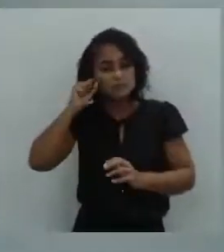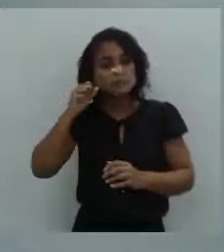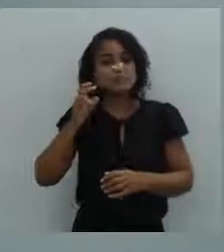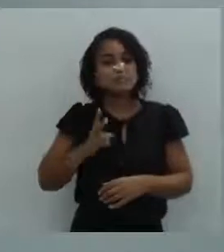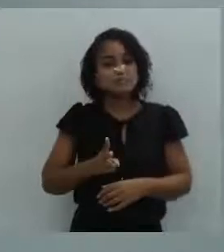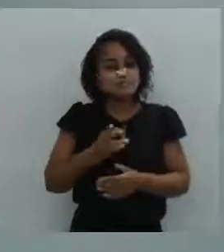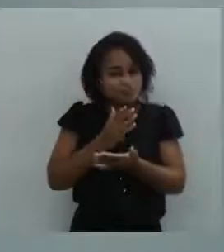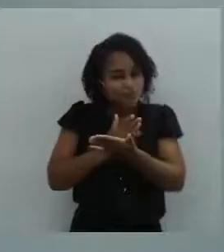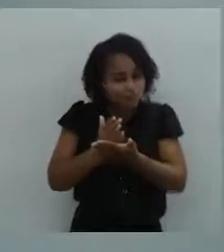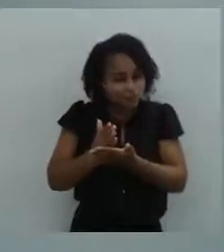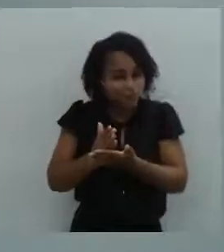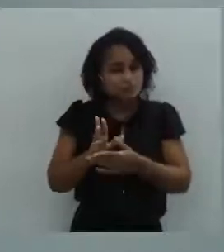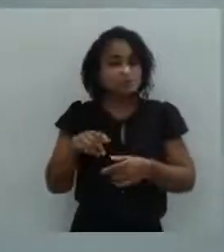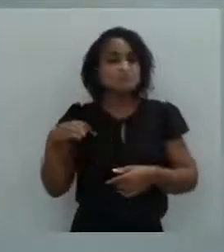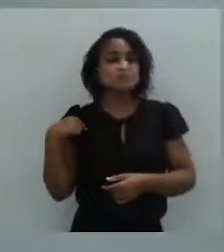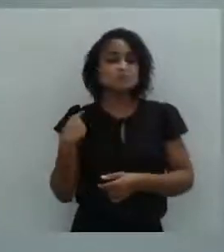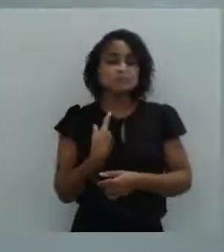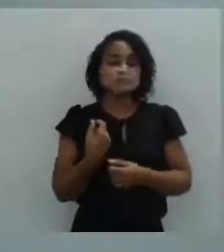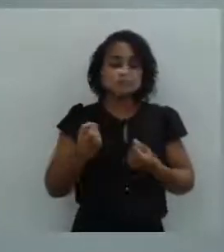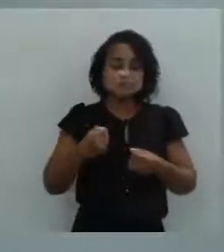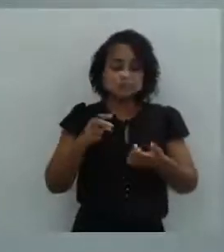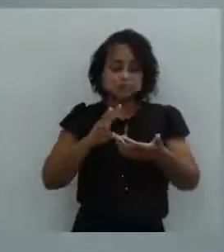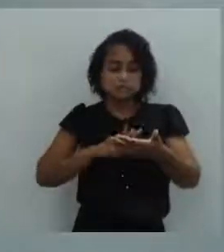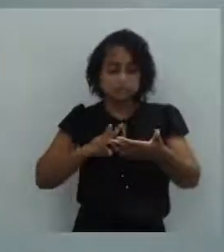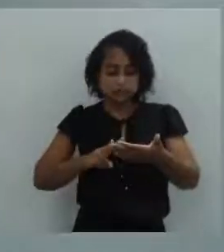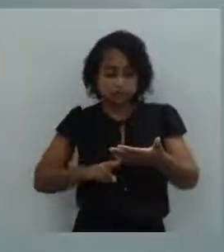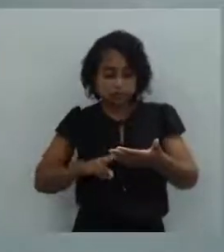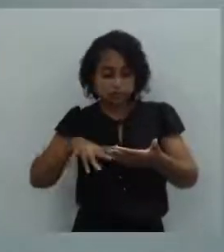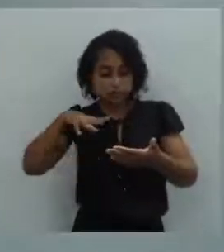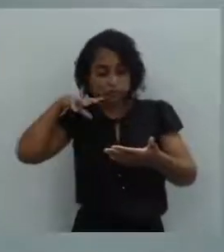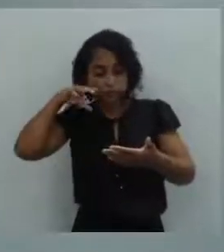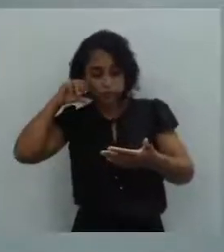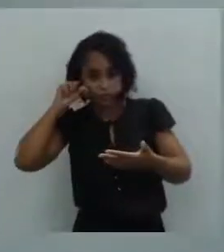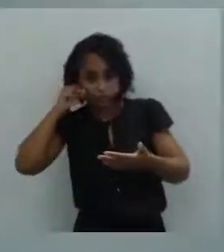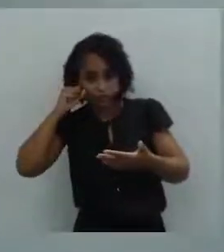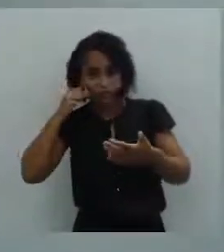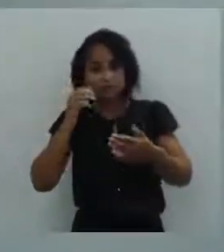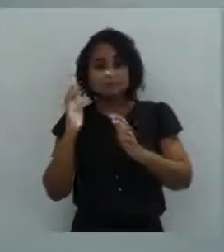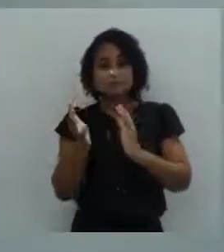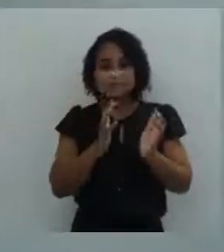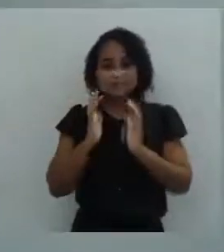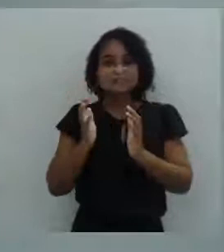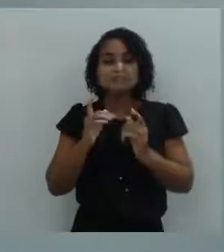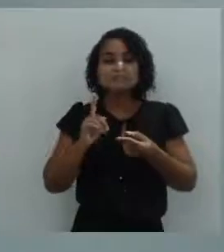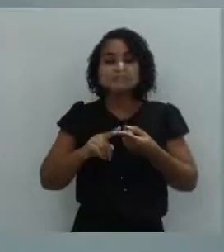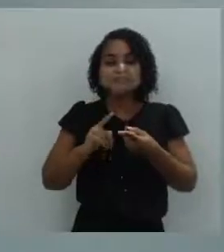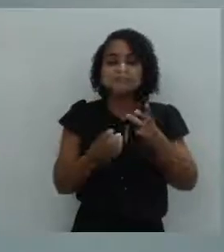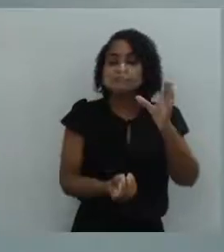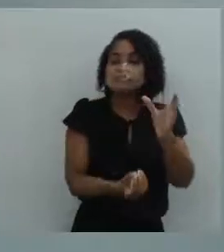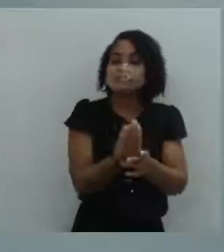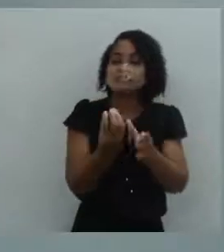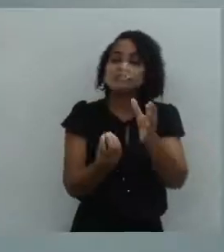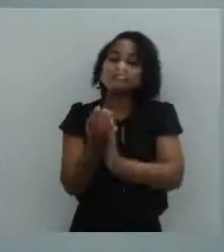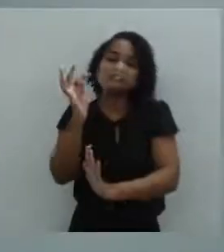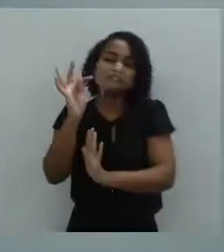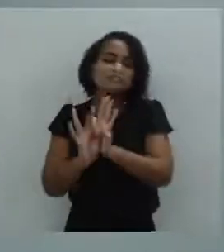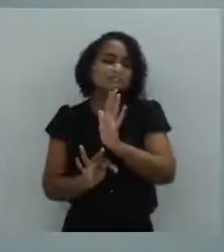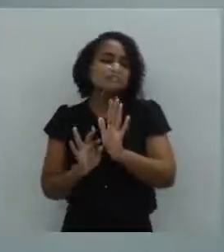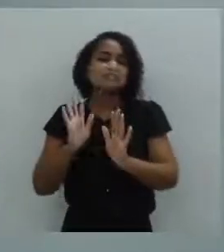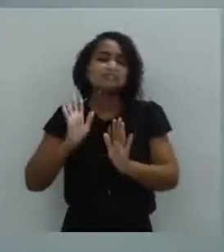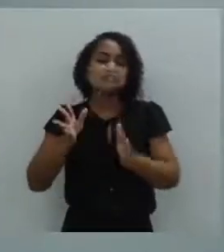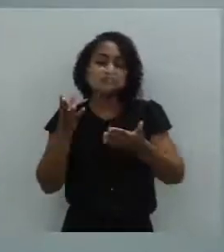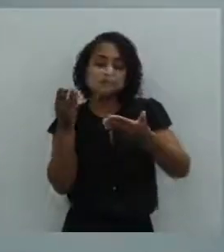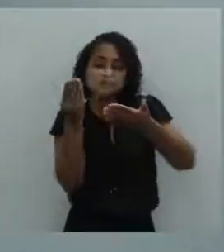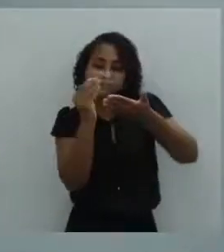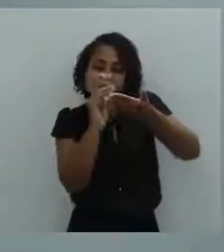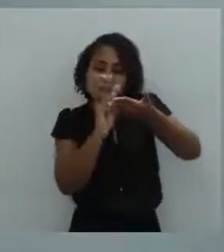Lembra do início? A gente precisa ler, ouvir, falar e produzir. Tá tudo bem